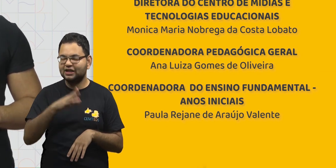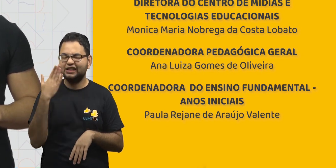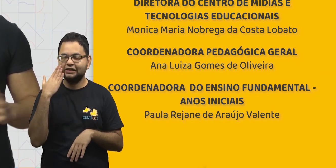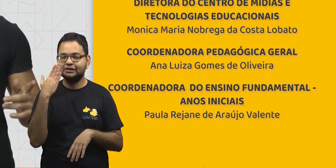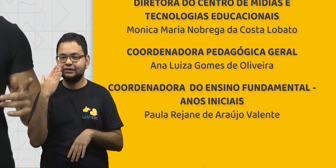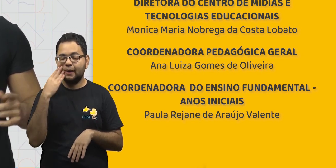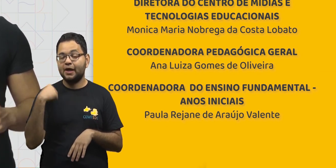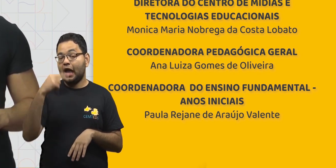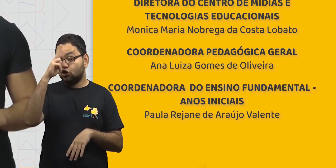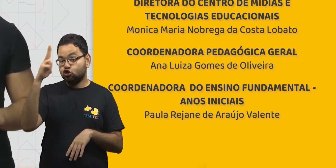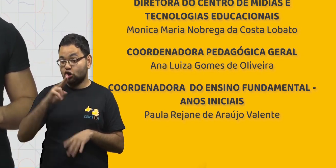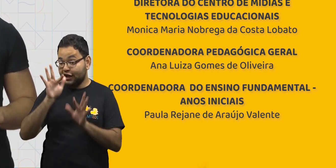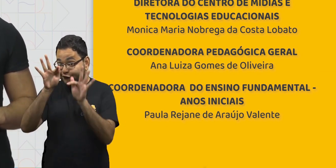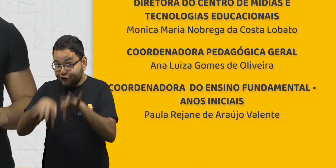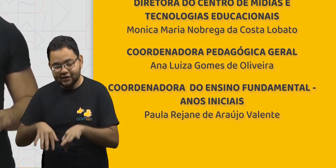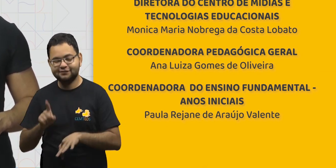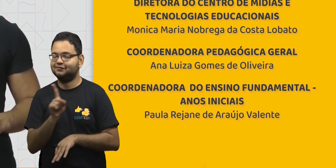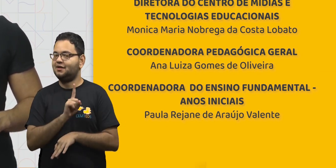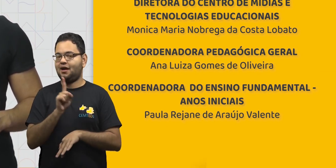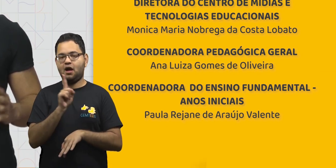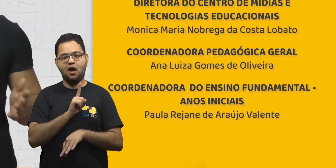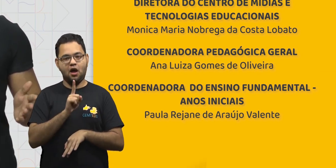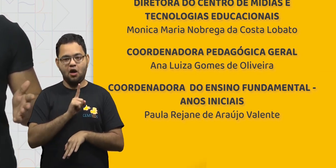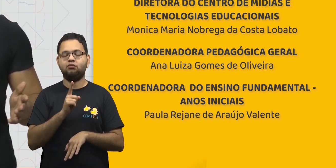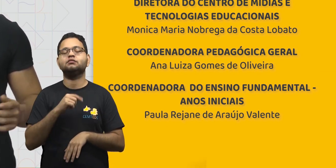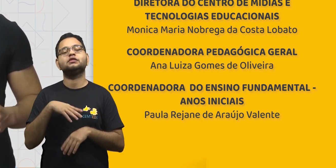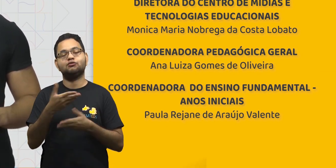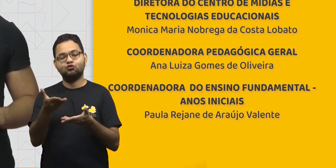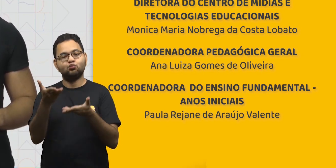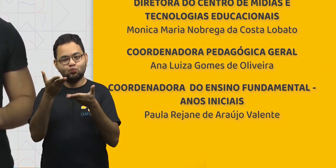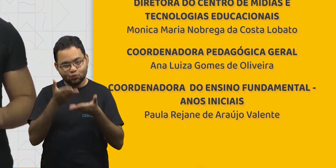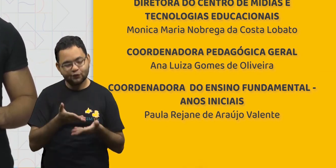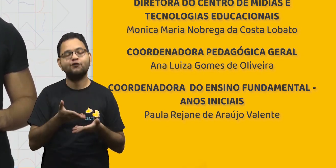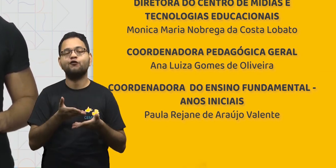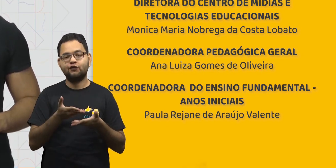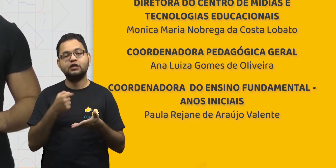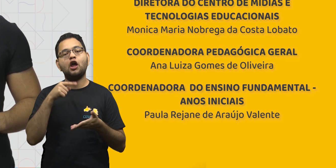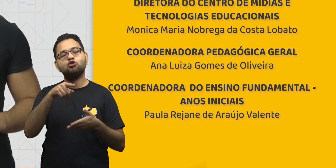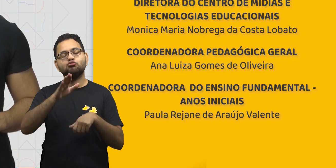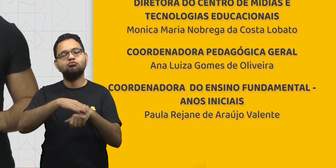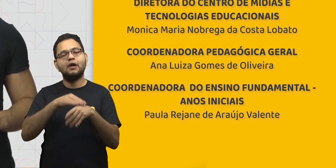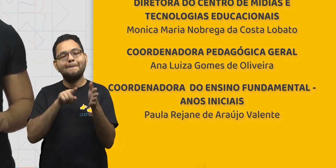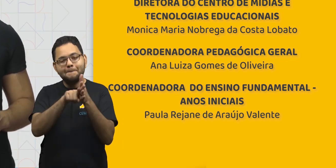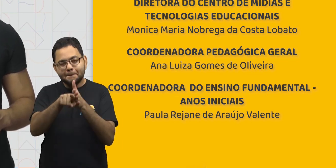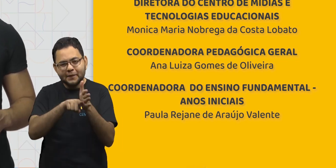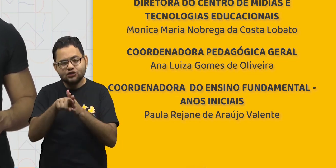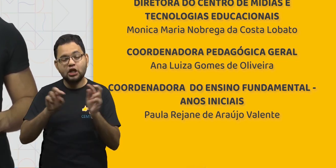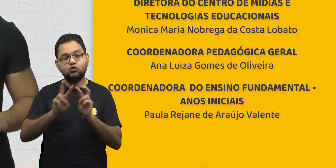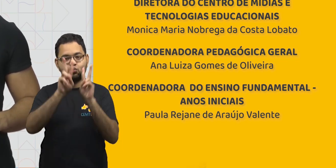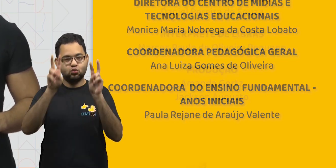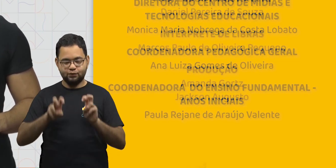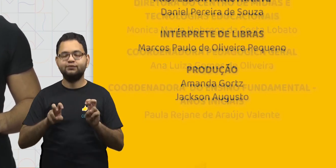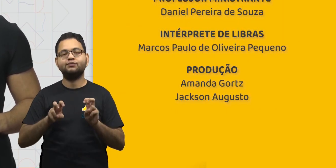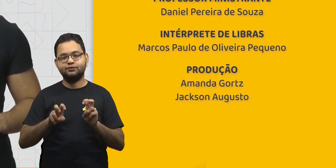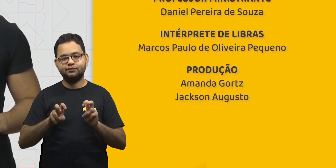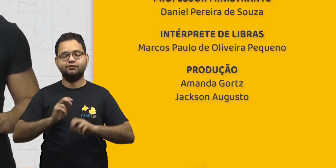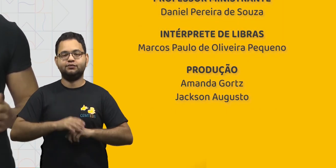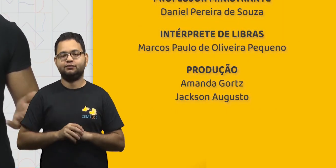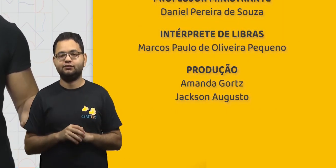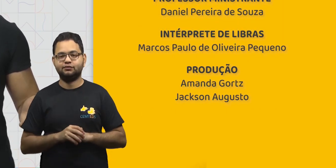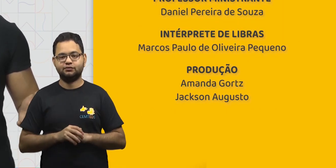falar, essa história não acaba aqui. Então, te convido mais uma vez a continuar estudando sobre esse